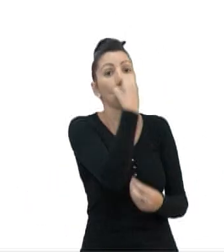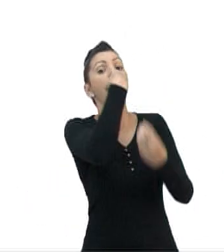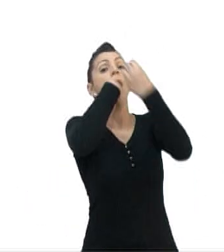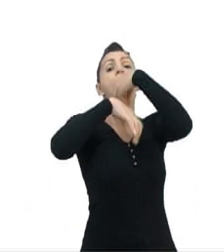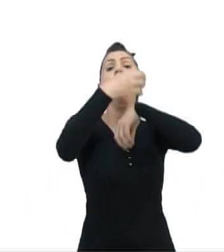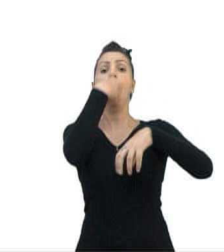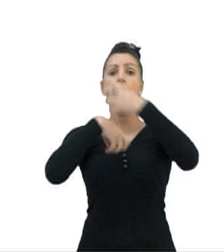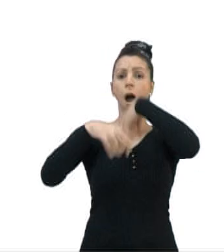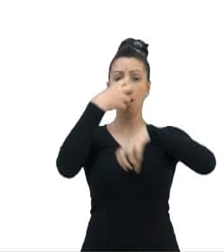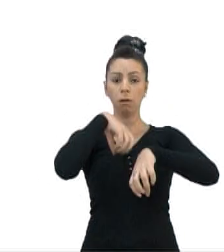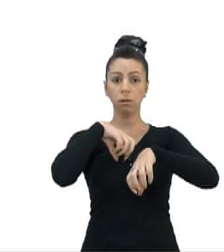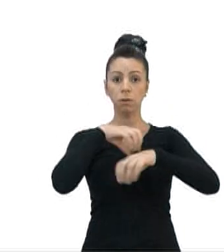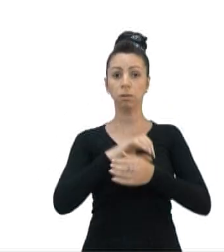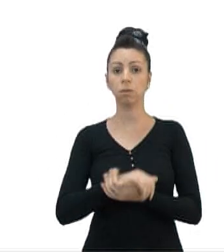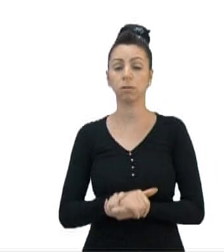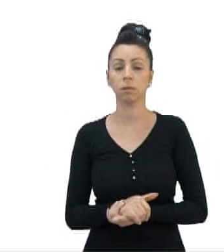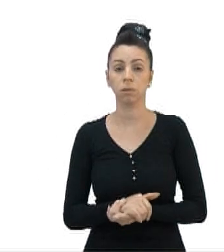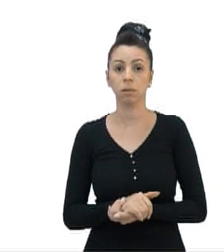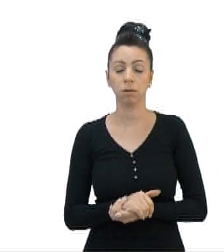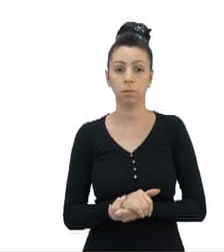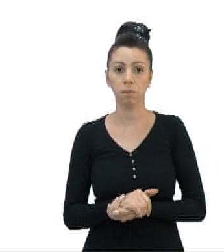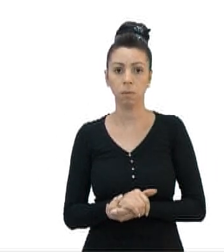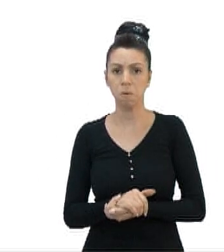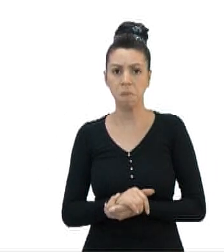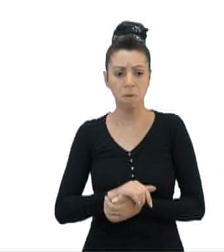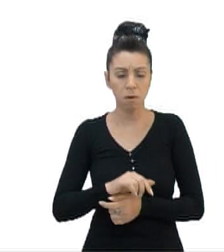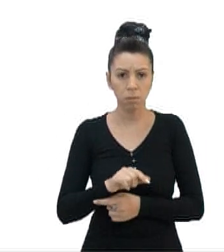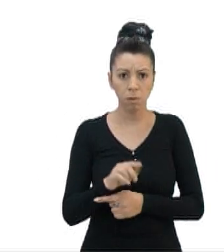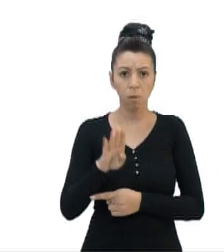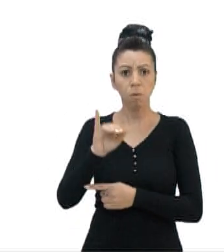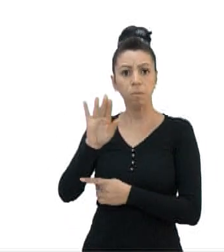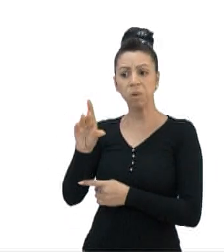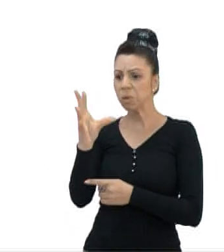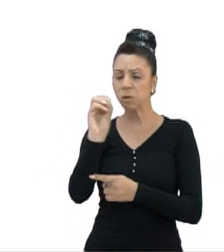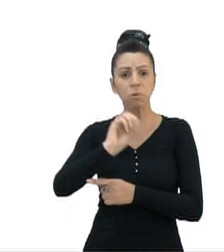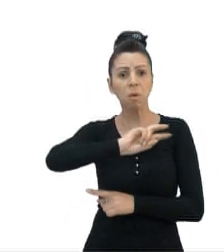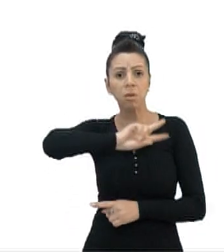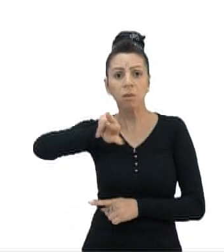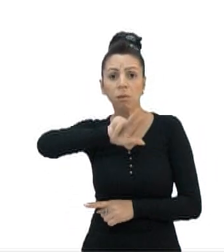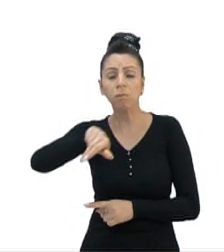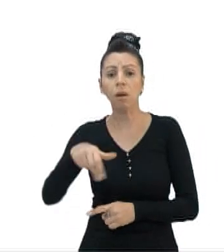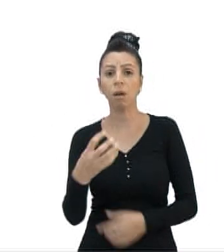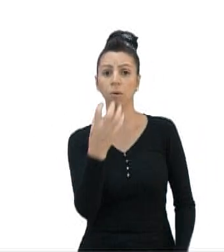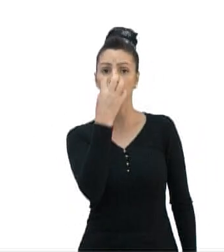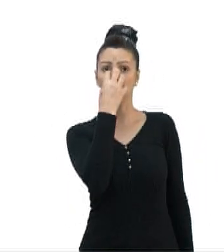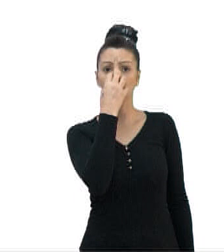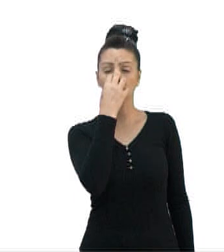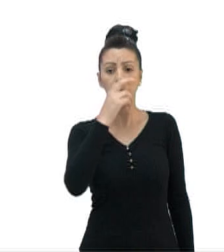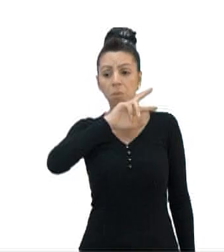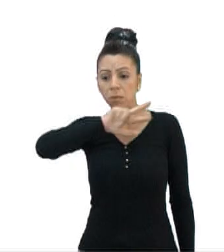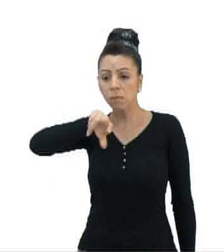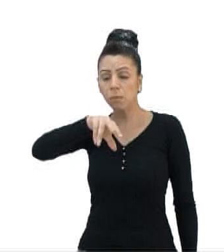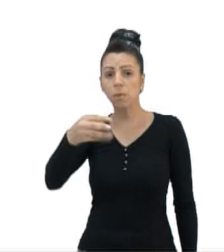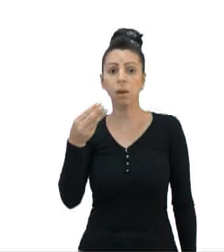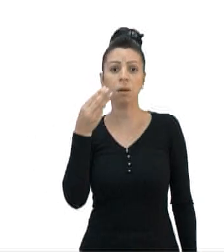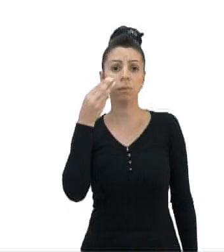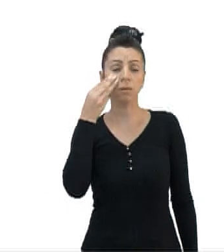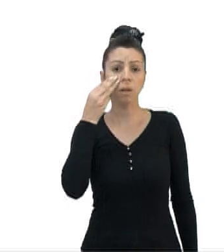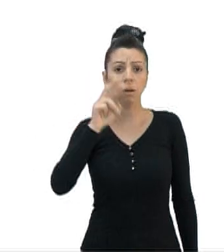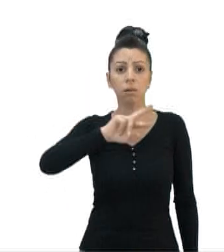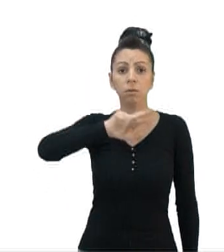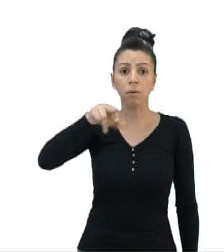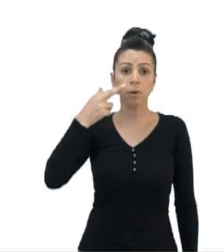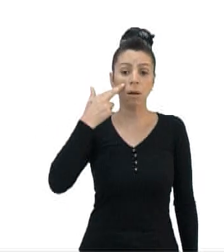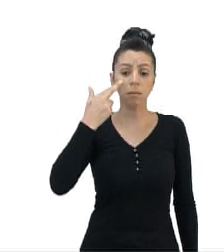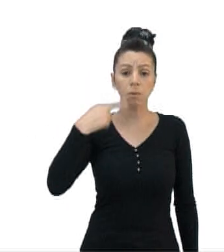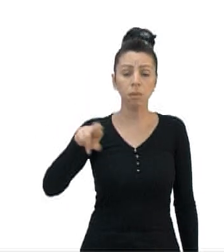com voracidade. O bicho não era um cão, não era um gato, não era um rato.